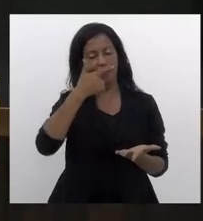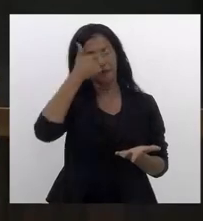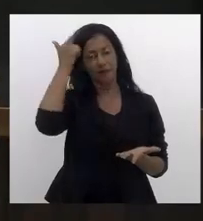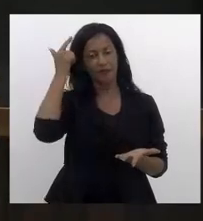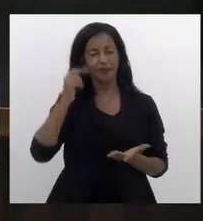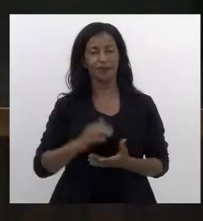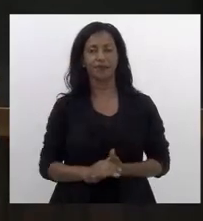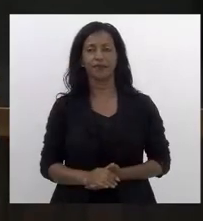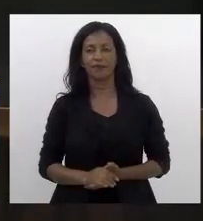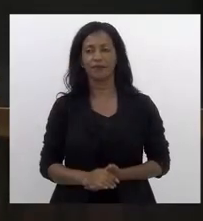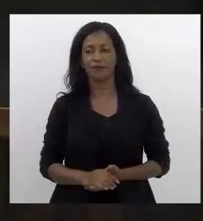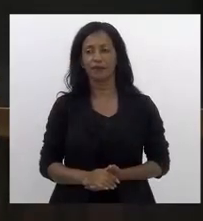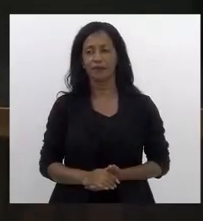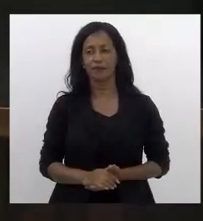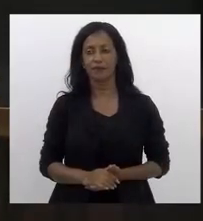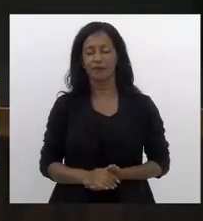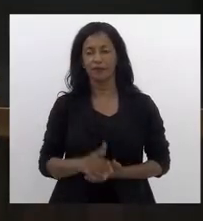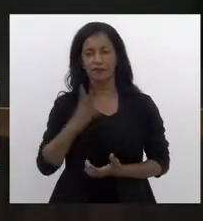Paulo.